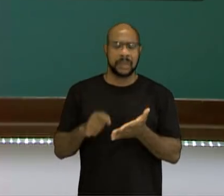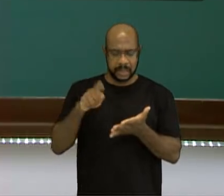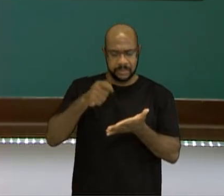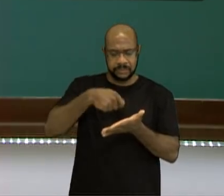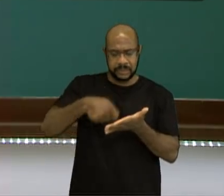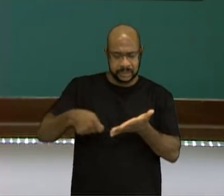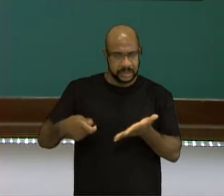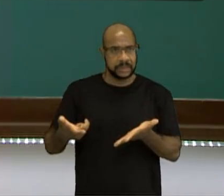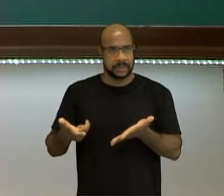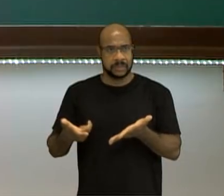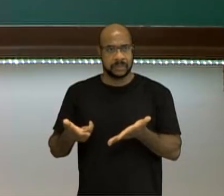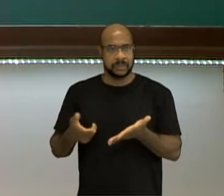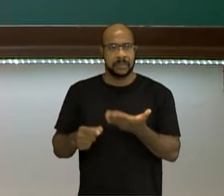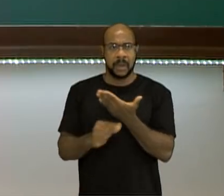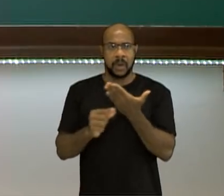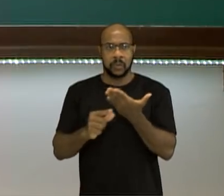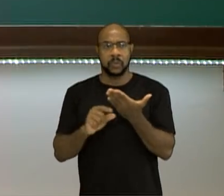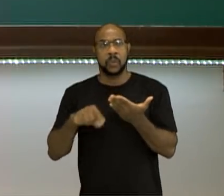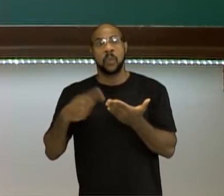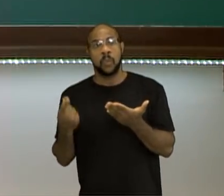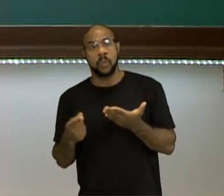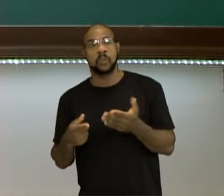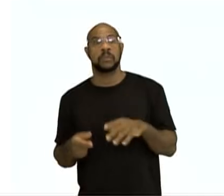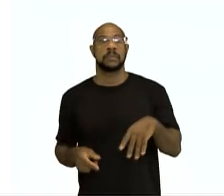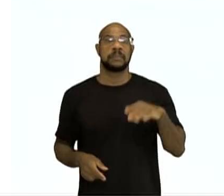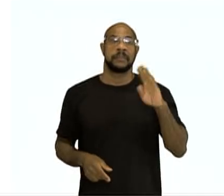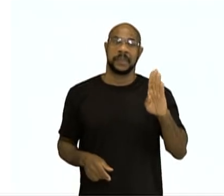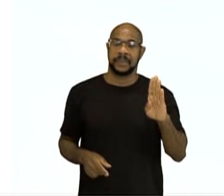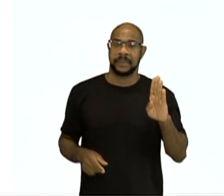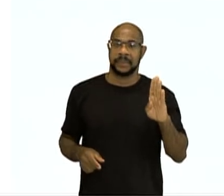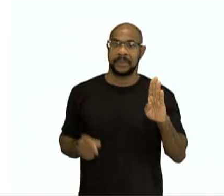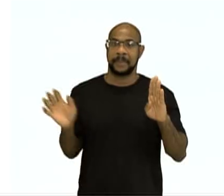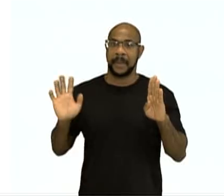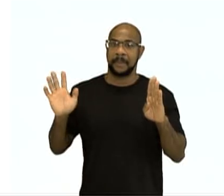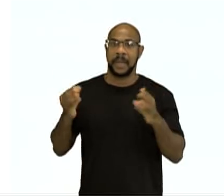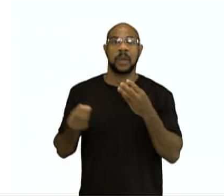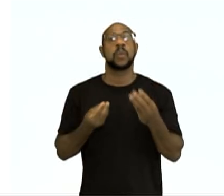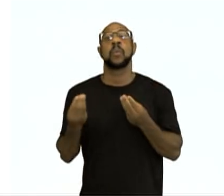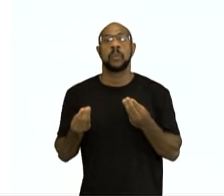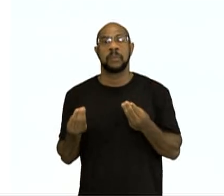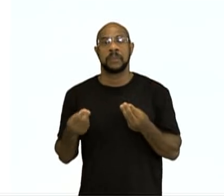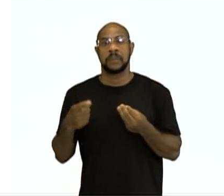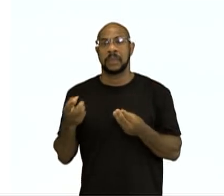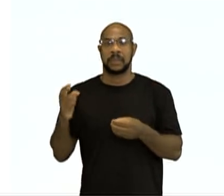B, adeus? Qual é a tradução correta? Vamos lá?